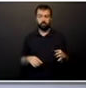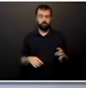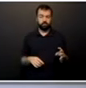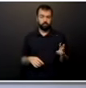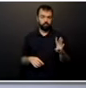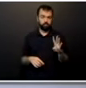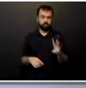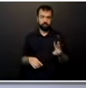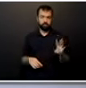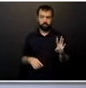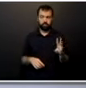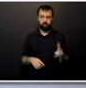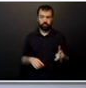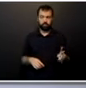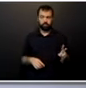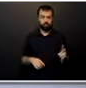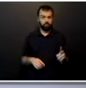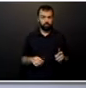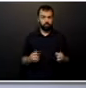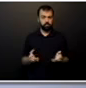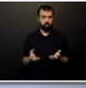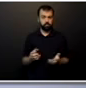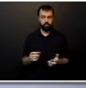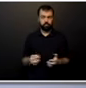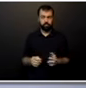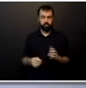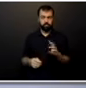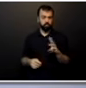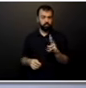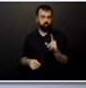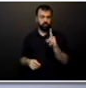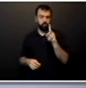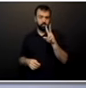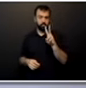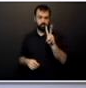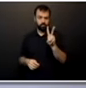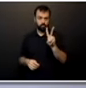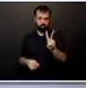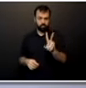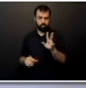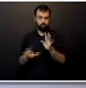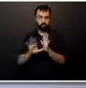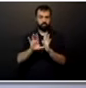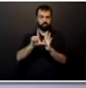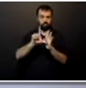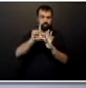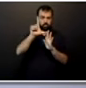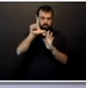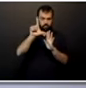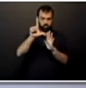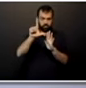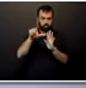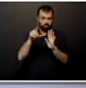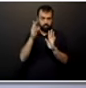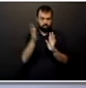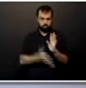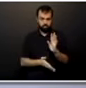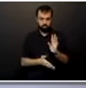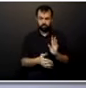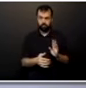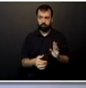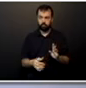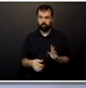com quatro saquinhos que equivale a 8 porções eu vou utilizar dois litros e meio de água